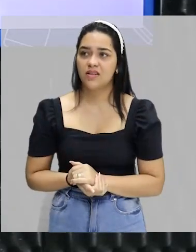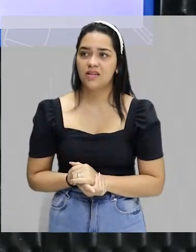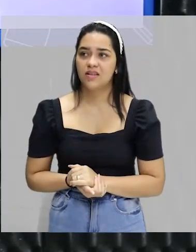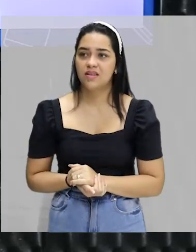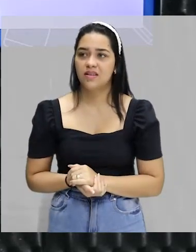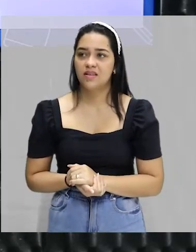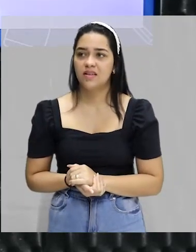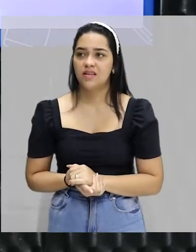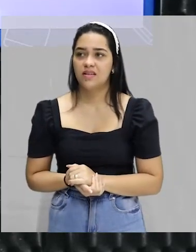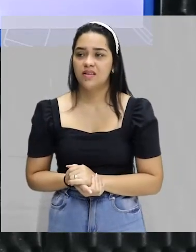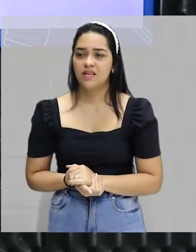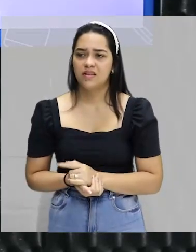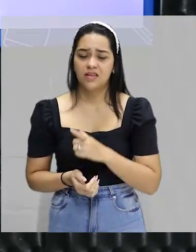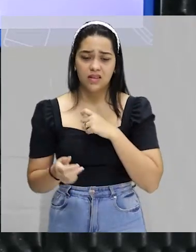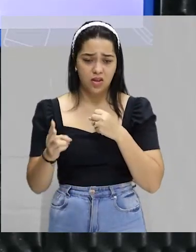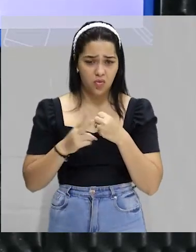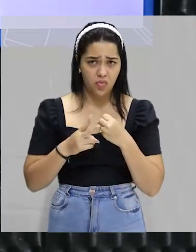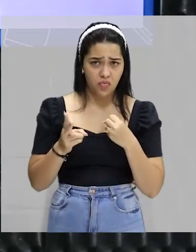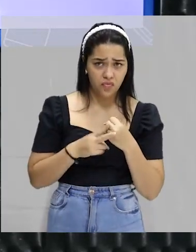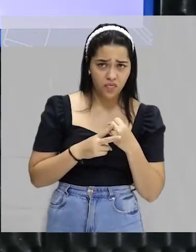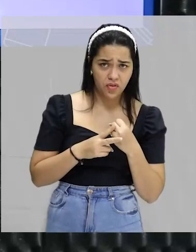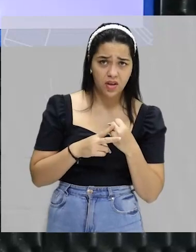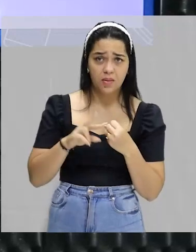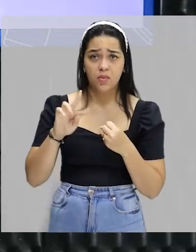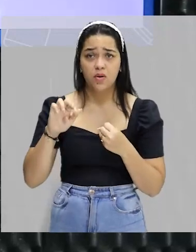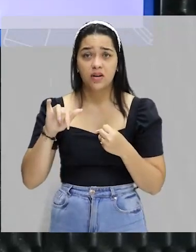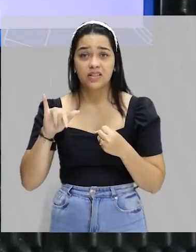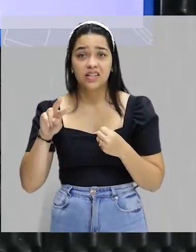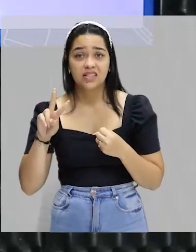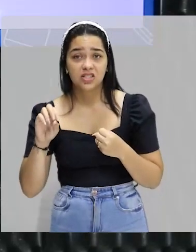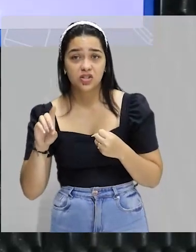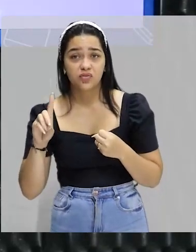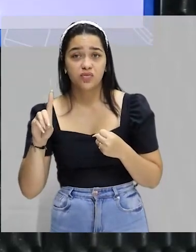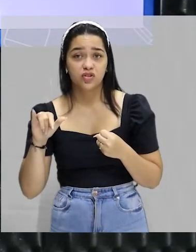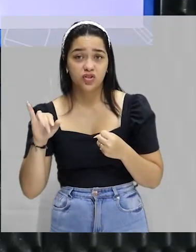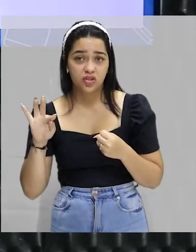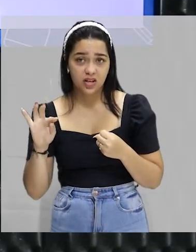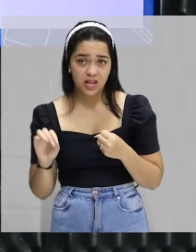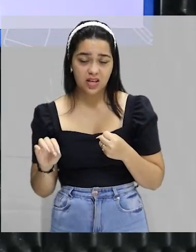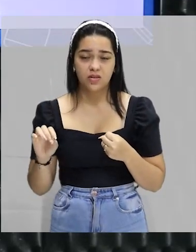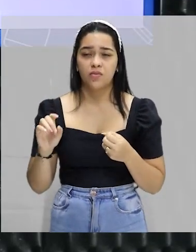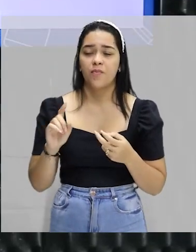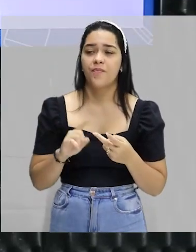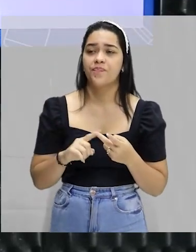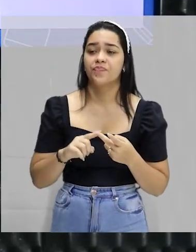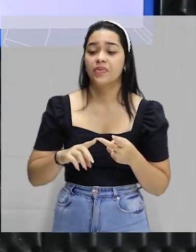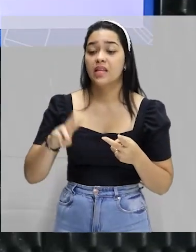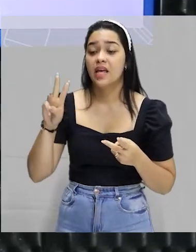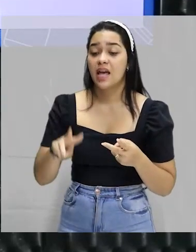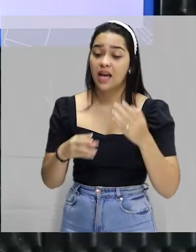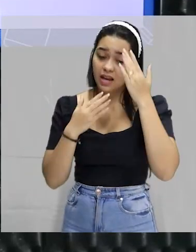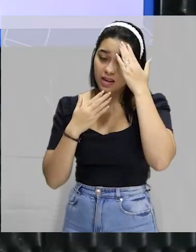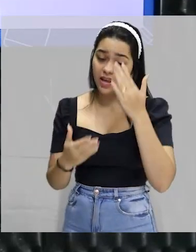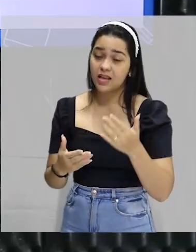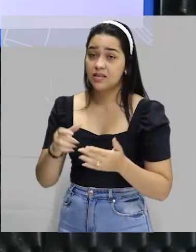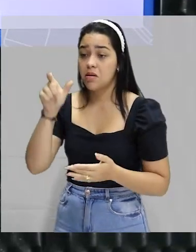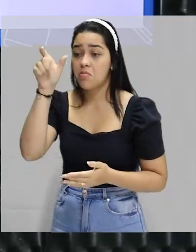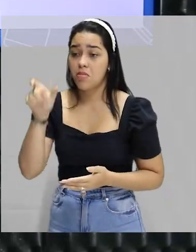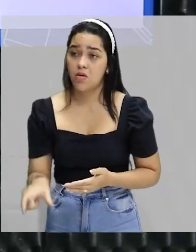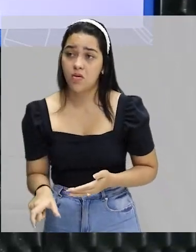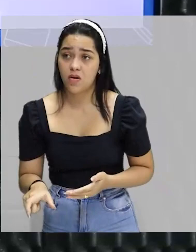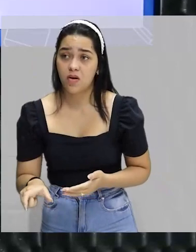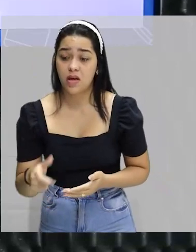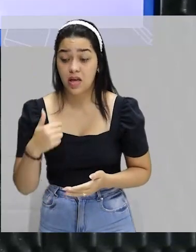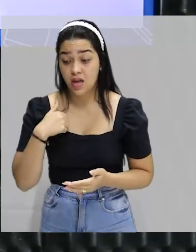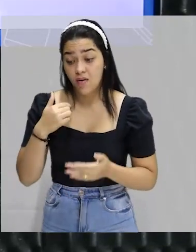agradeço, olhei o livro. Eu tenho um verbo transitivo indireto e direto, no caso, direto e indireto. Quem agradece, agradece a alguém.